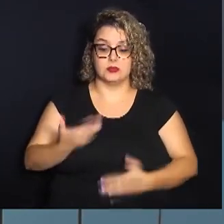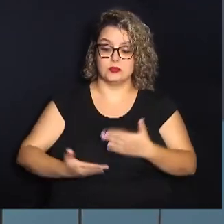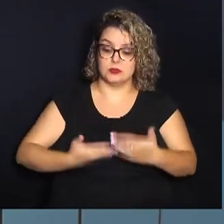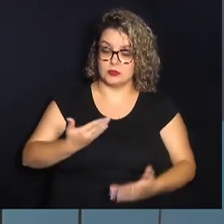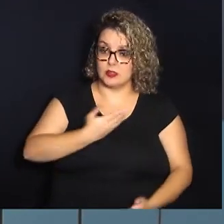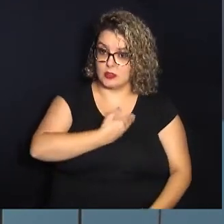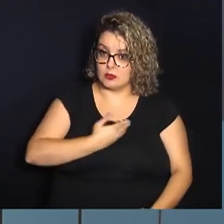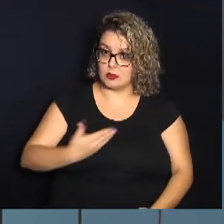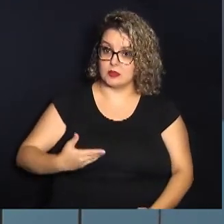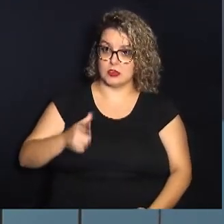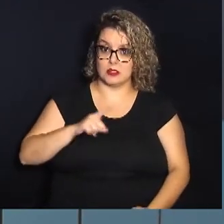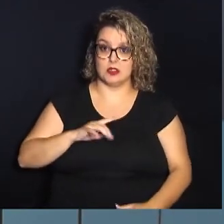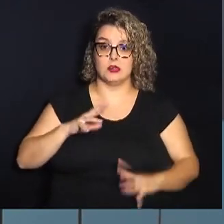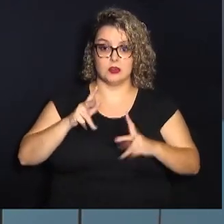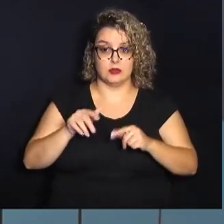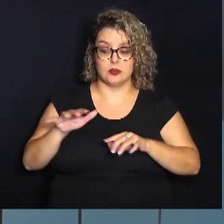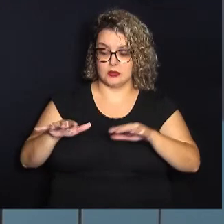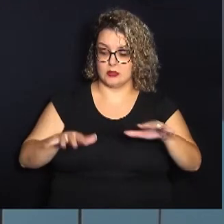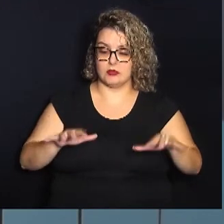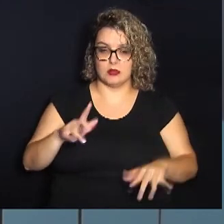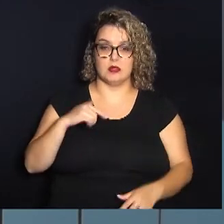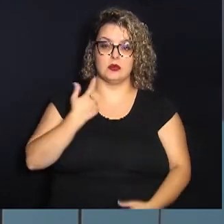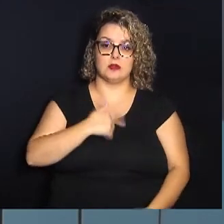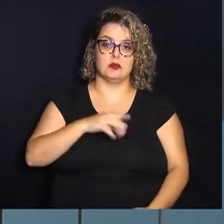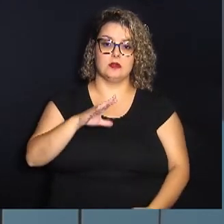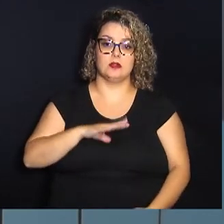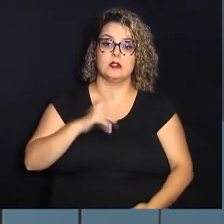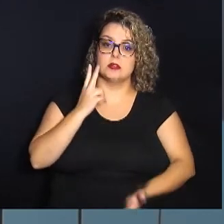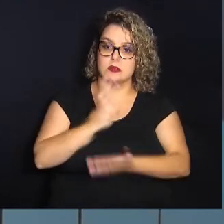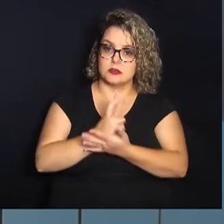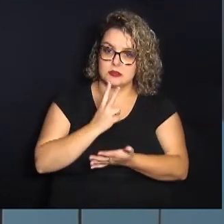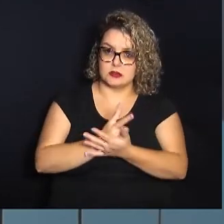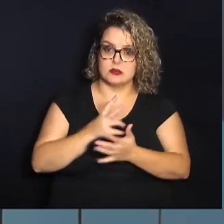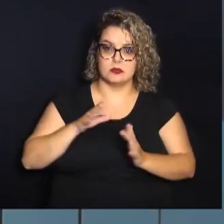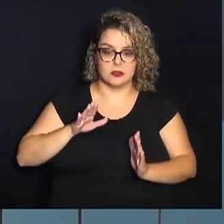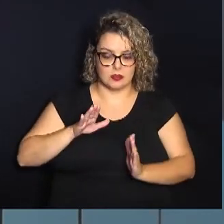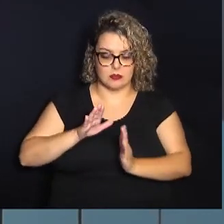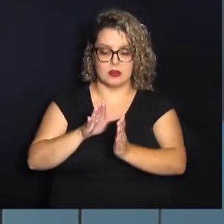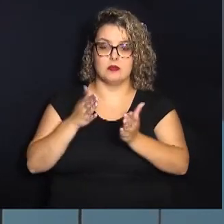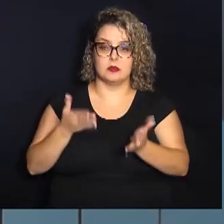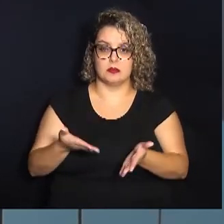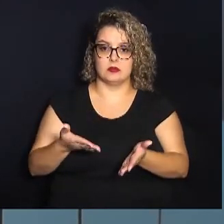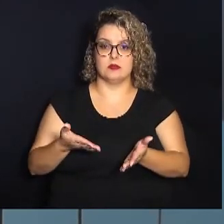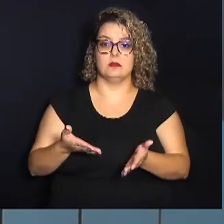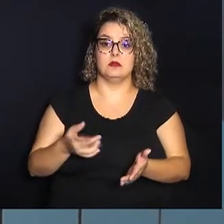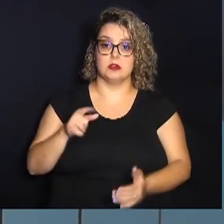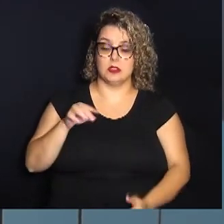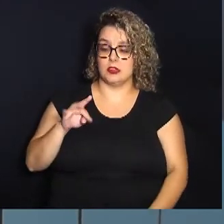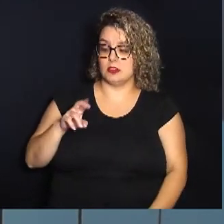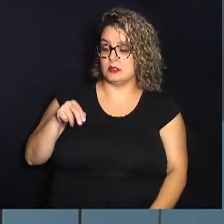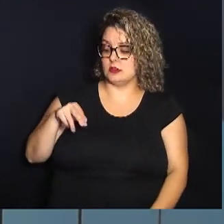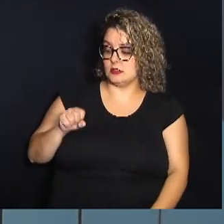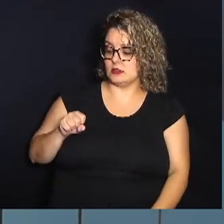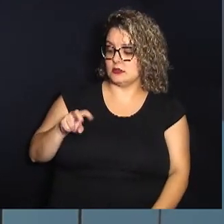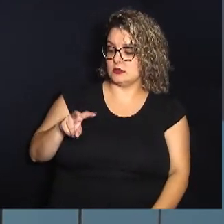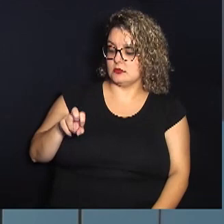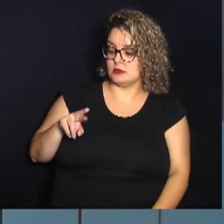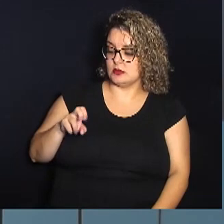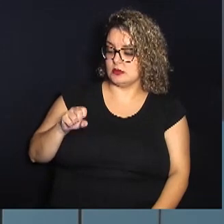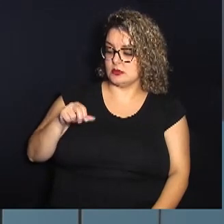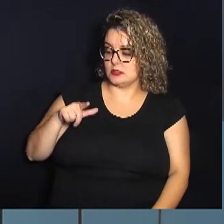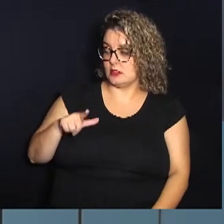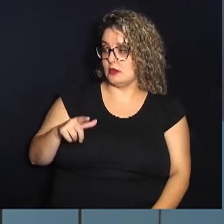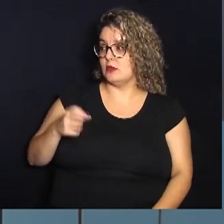em todas as áreas para a nossa cidade, a gente vai estar todo momento enfrentando isso. E é transversal, né? Olha só, o quanto que essa questão das